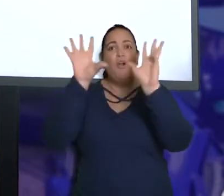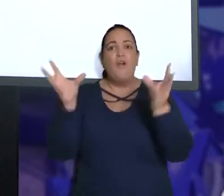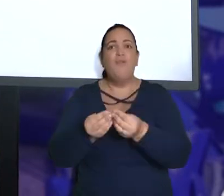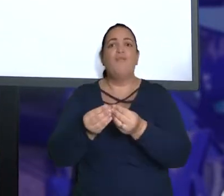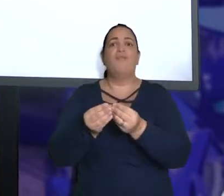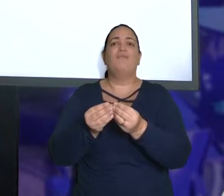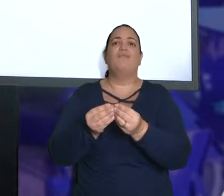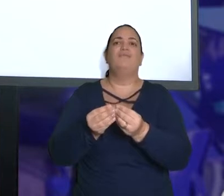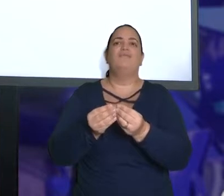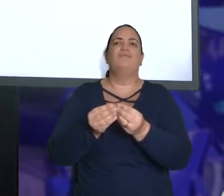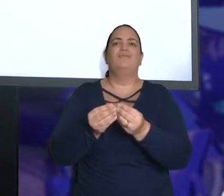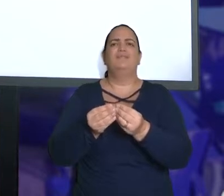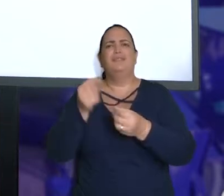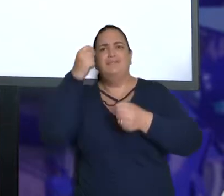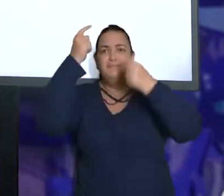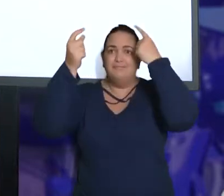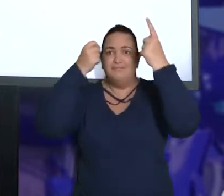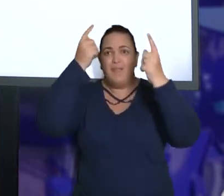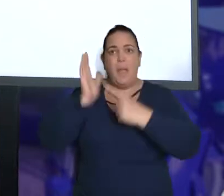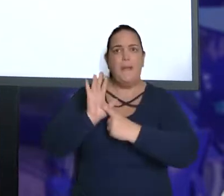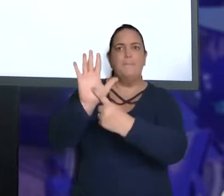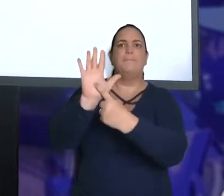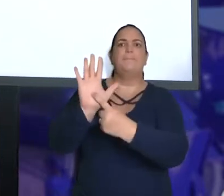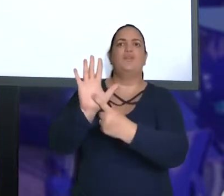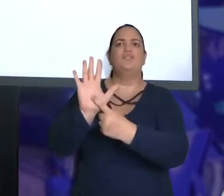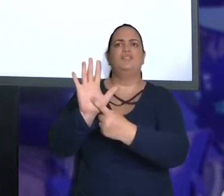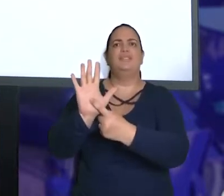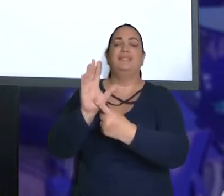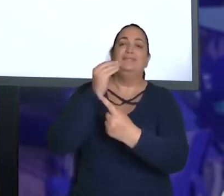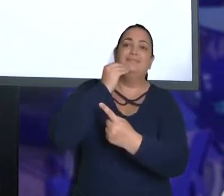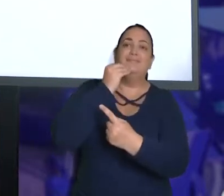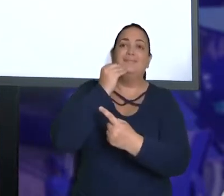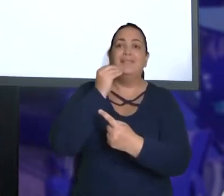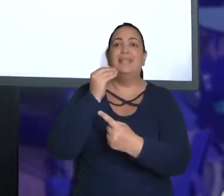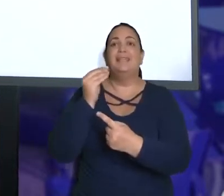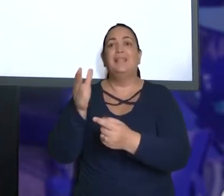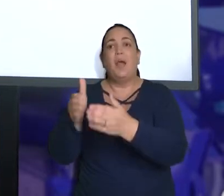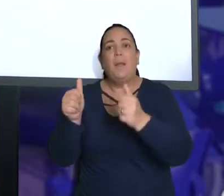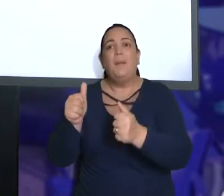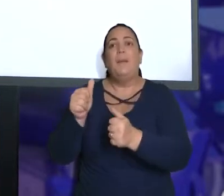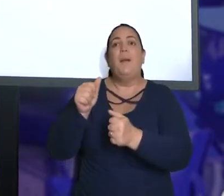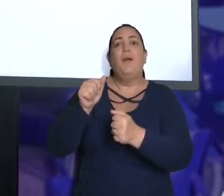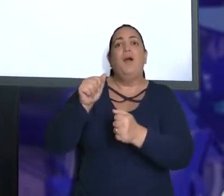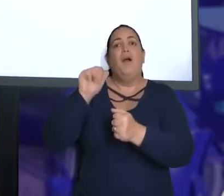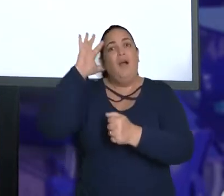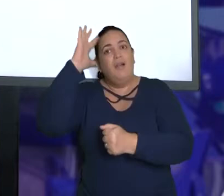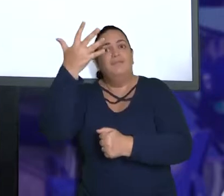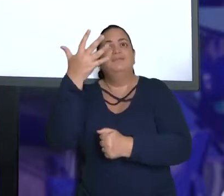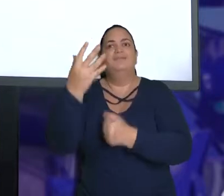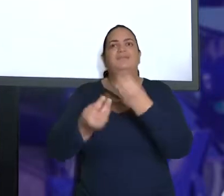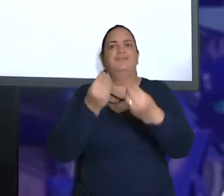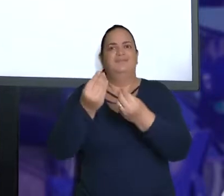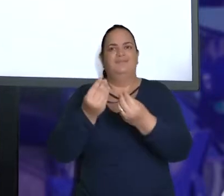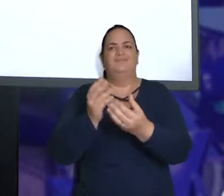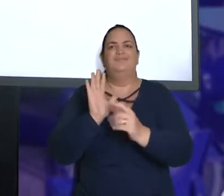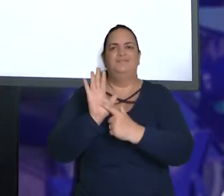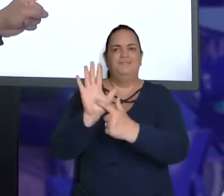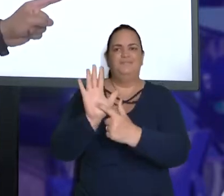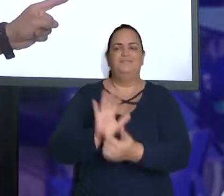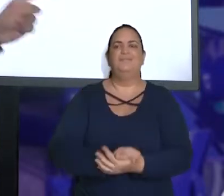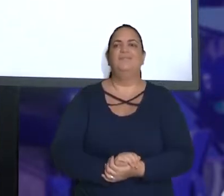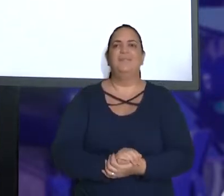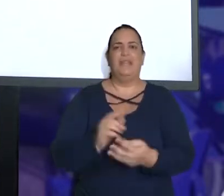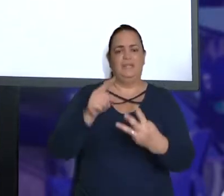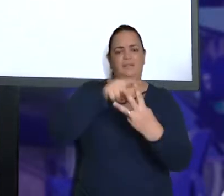finalizando suas ideias e, geralmente, propondo uma solução. Mas é importante você entender o seguinte, essa estrutura aqui, tese,